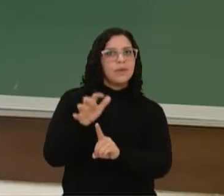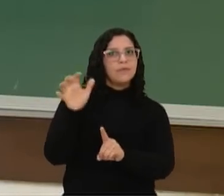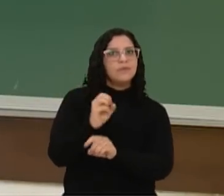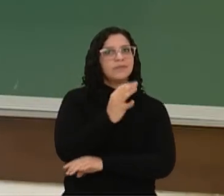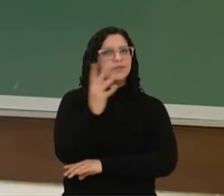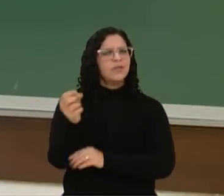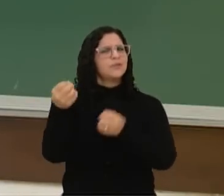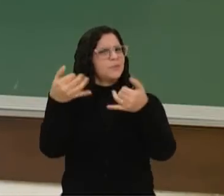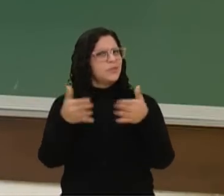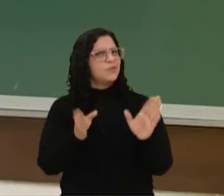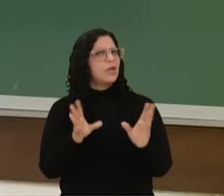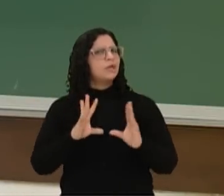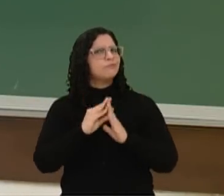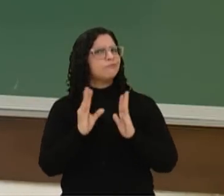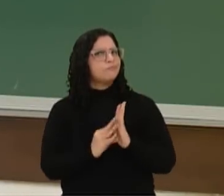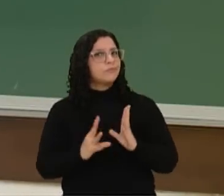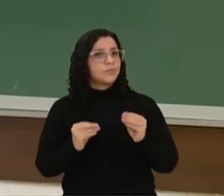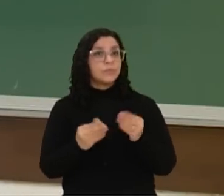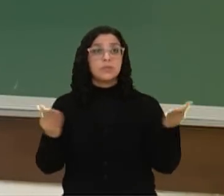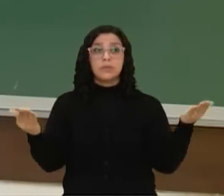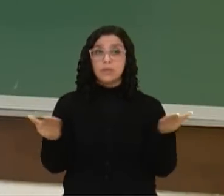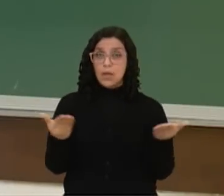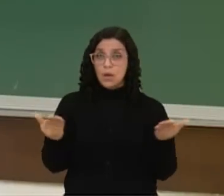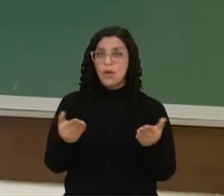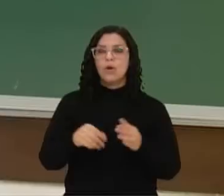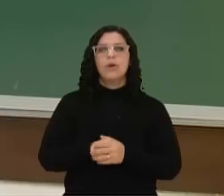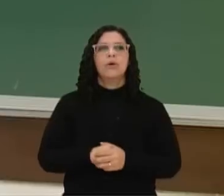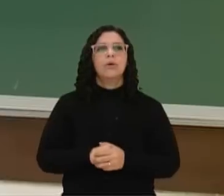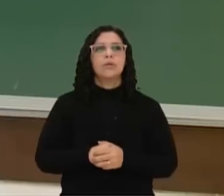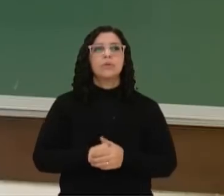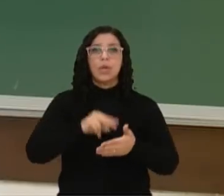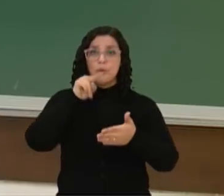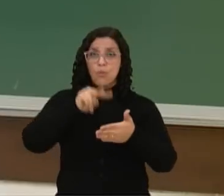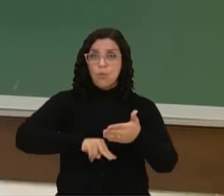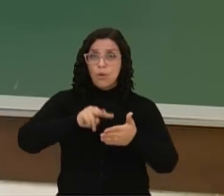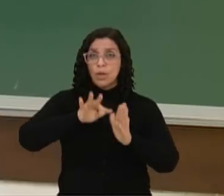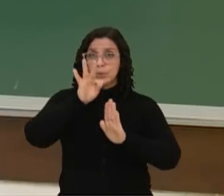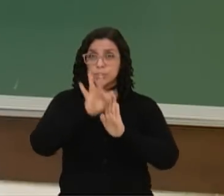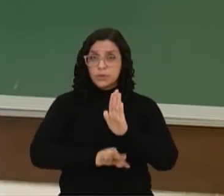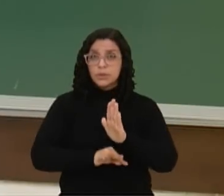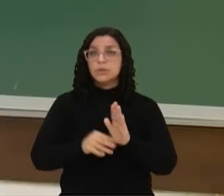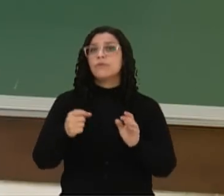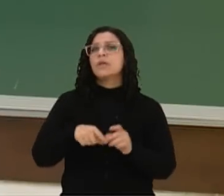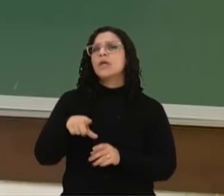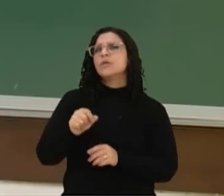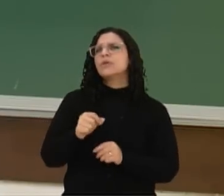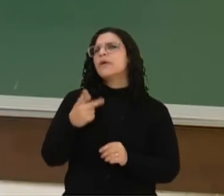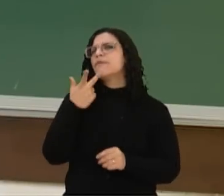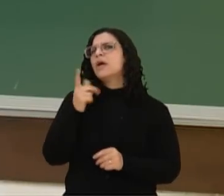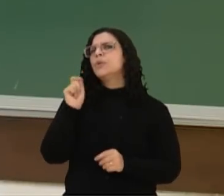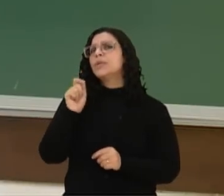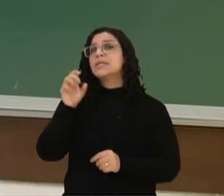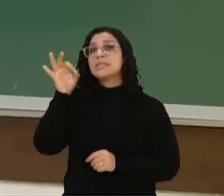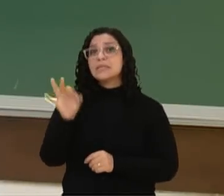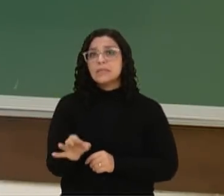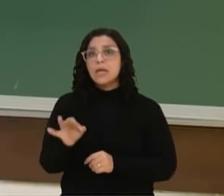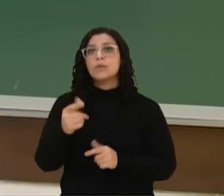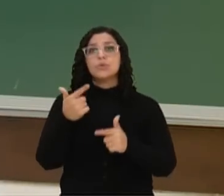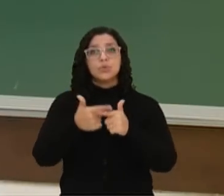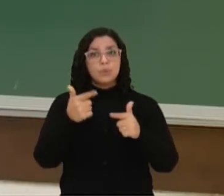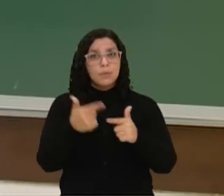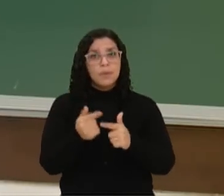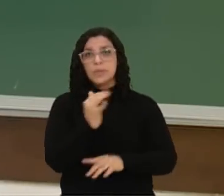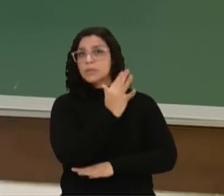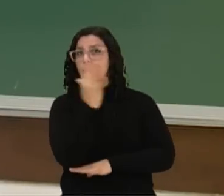que nós falamos até aqui, né? A partir do que está escrito ali acima, pode-se concluir corretamente que os